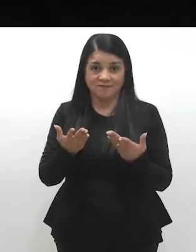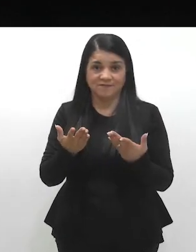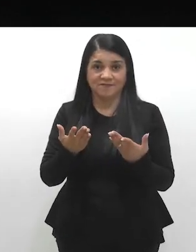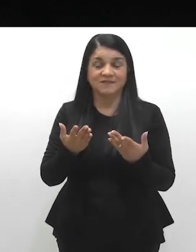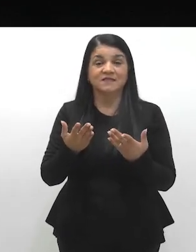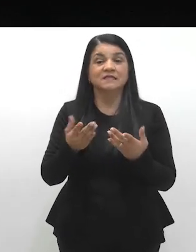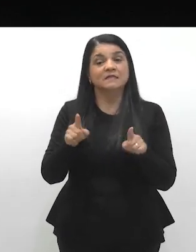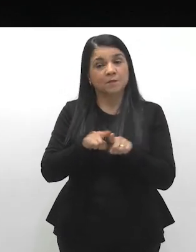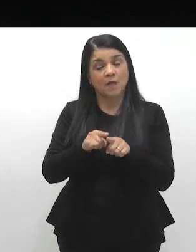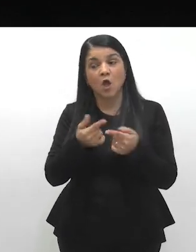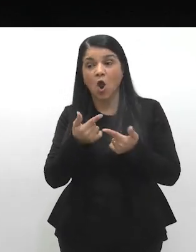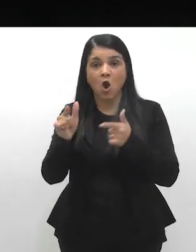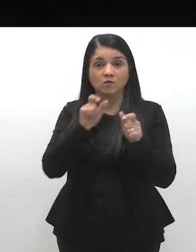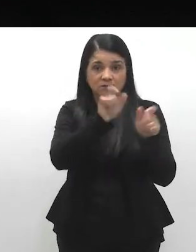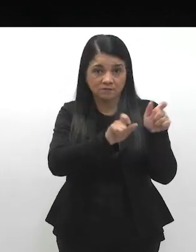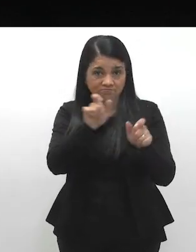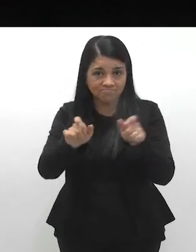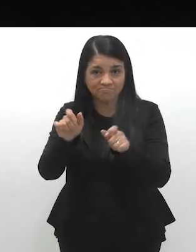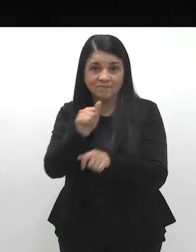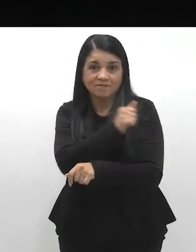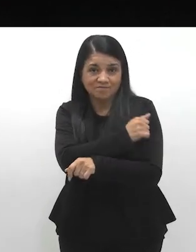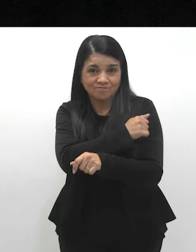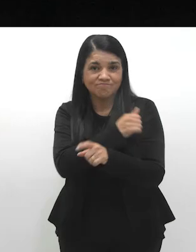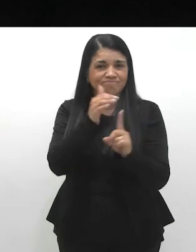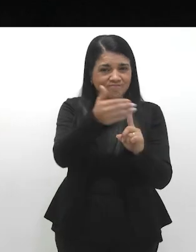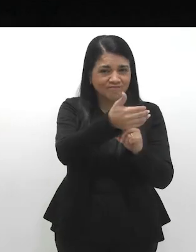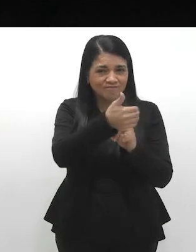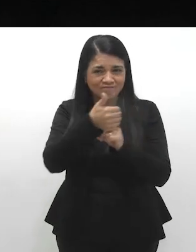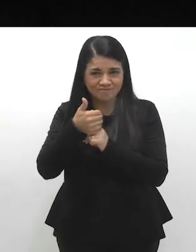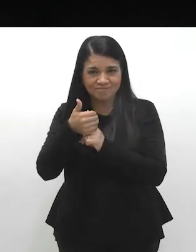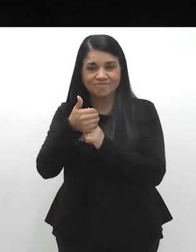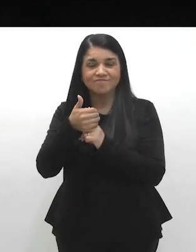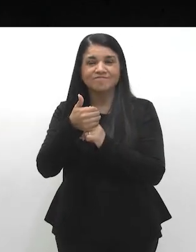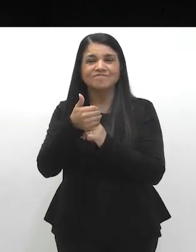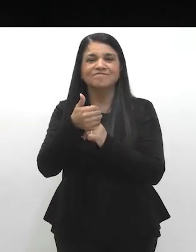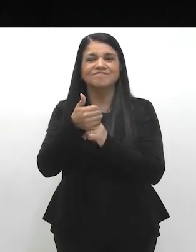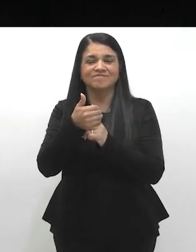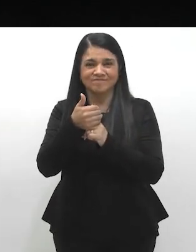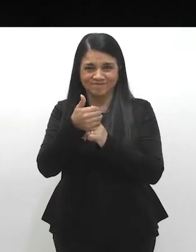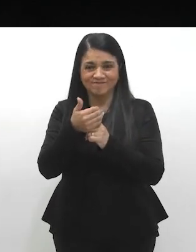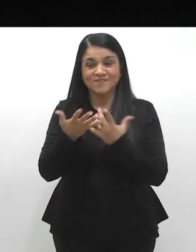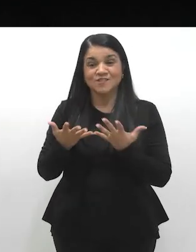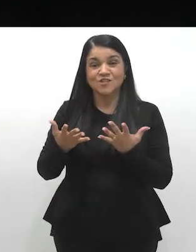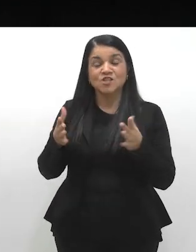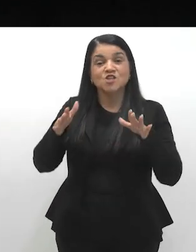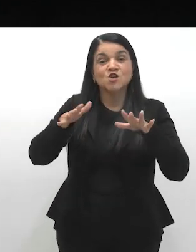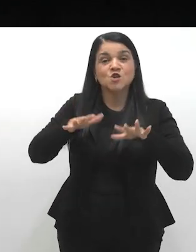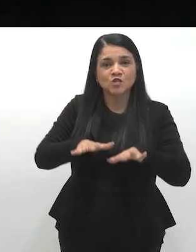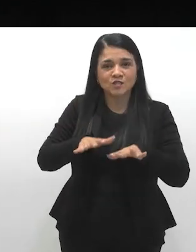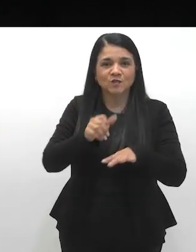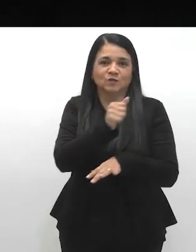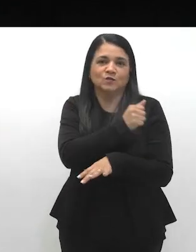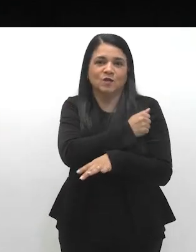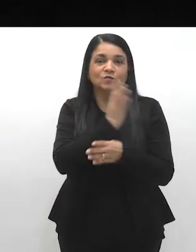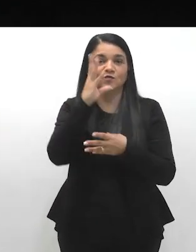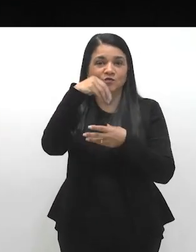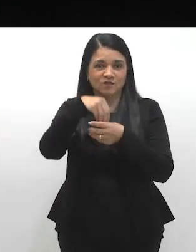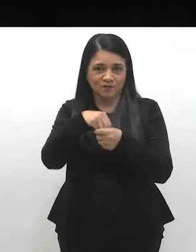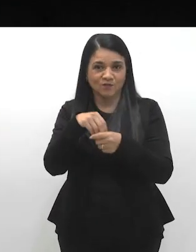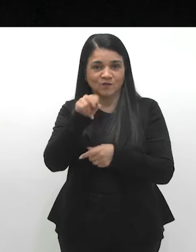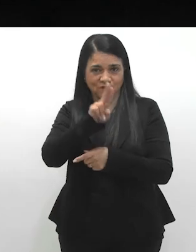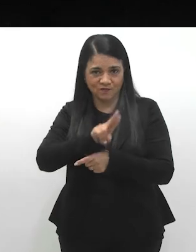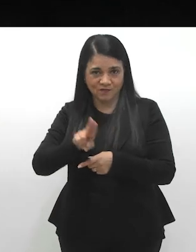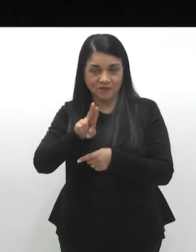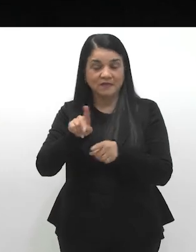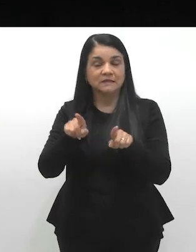acessar, e fora os outros alunos que os recebem também e fazem todo aquele tratamento de inclusão desses alunos